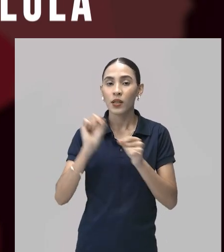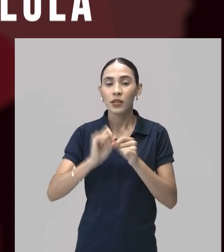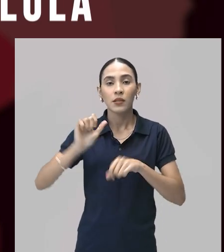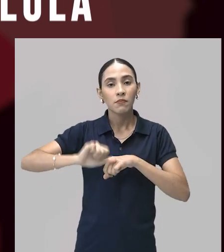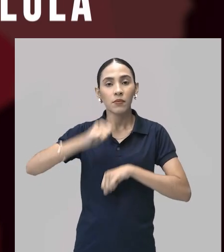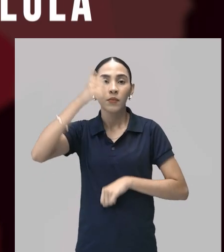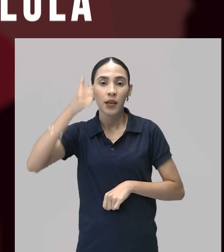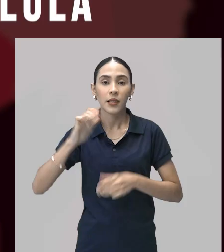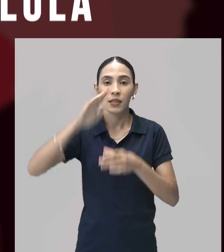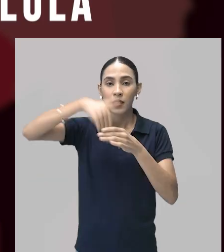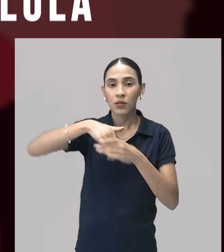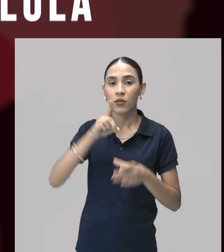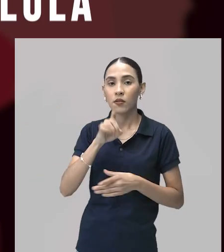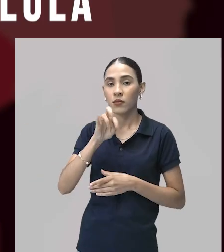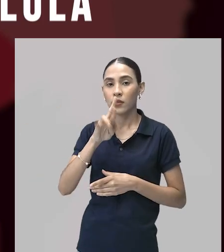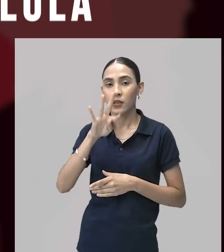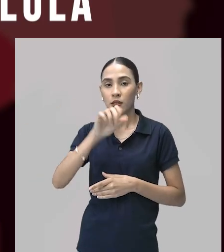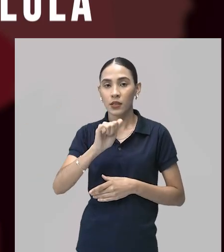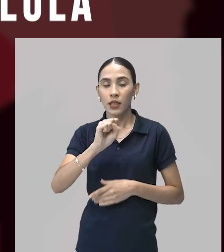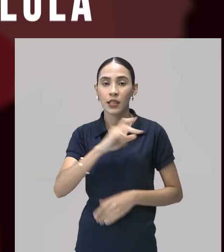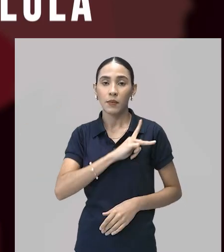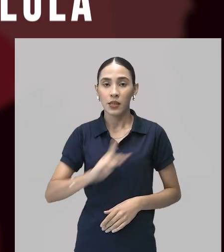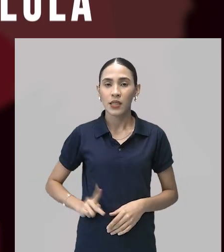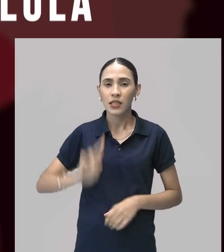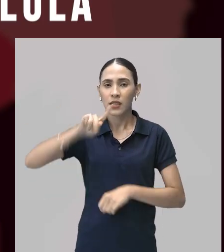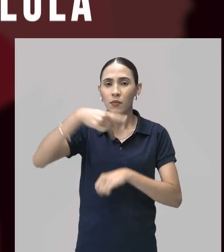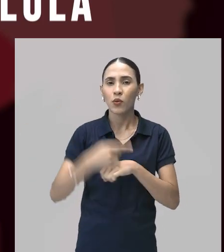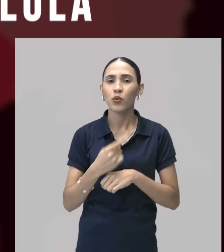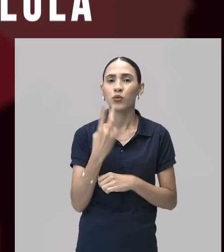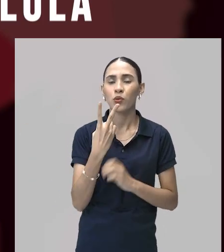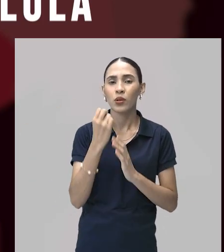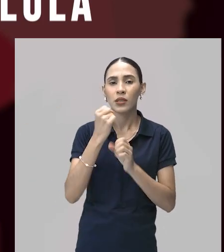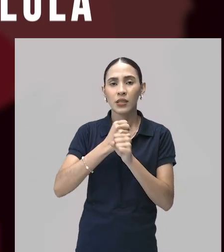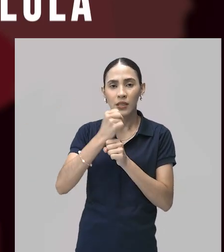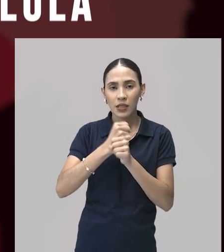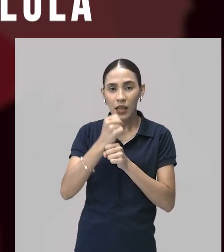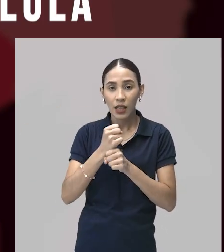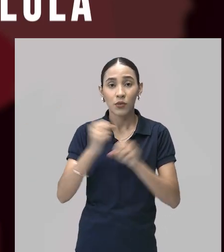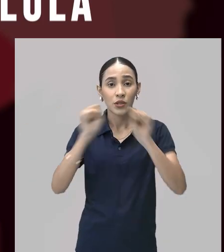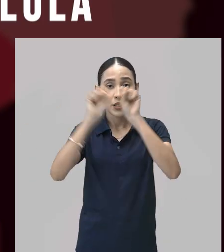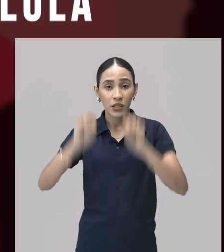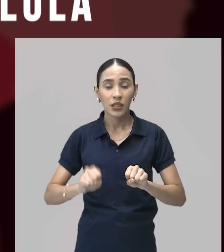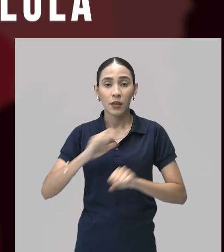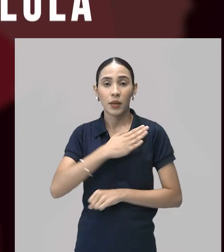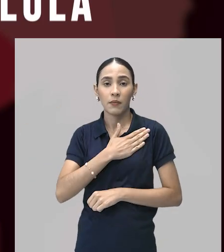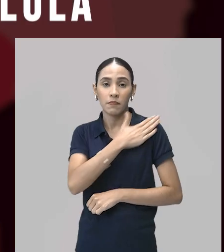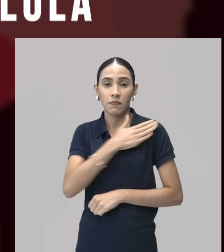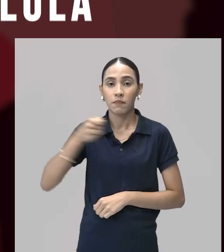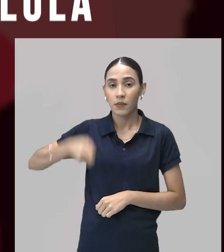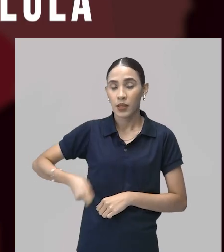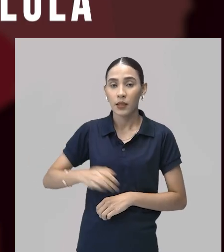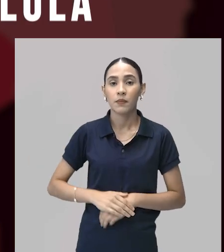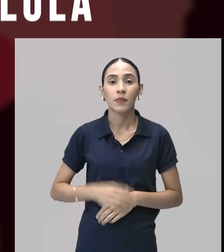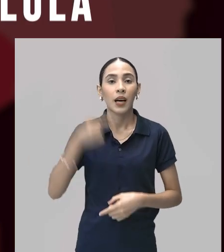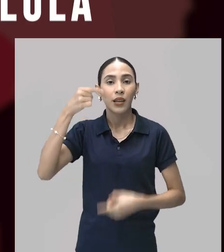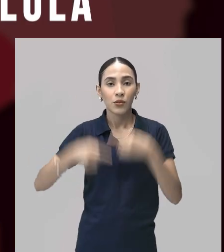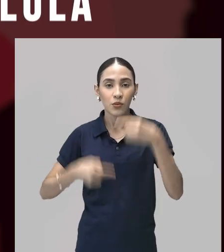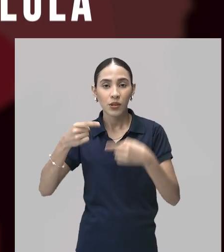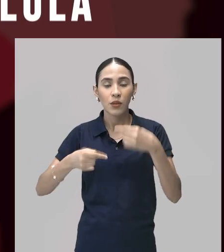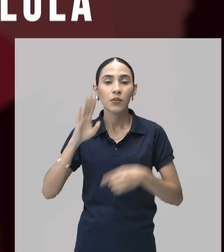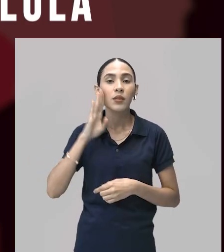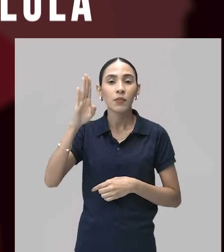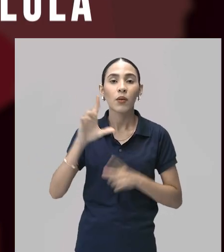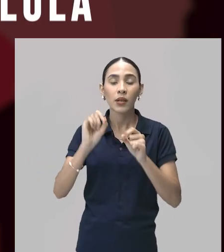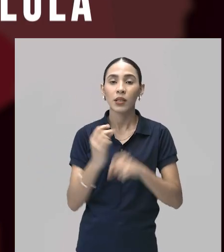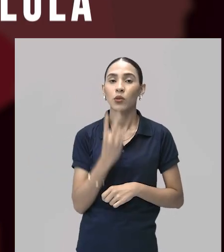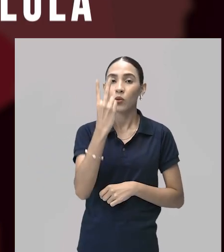primeiras eleições diretas para presidente após mais de 2 décadas de regime militar. A disputa principal foi entre